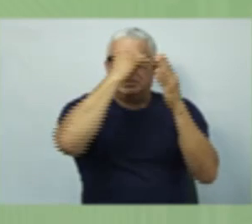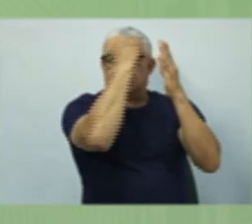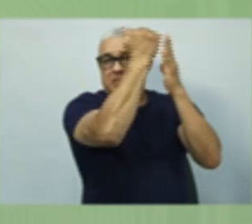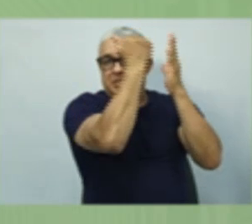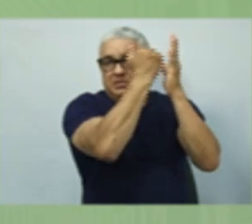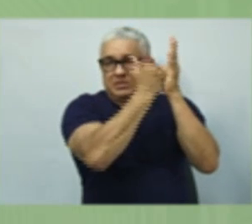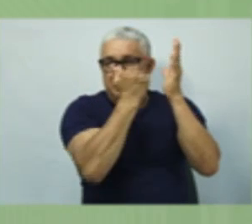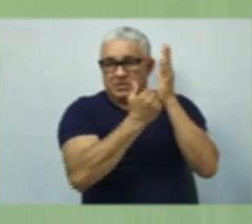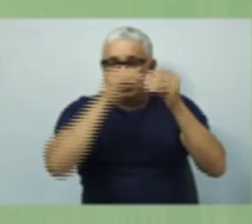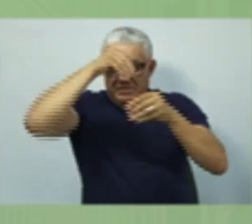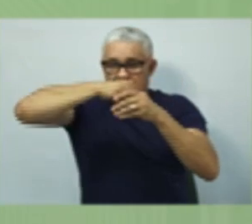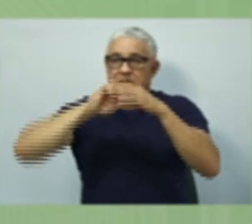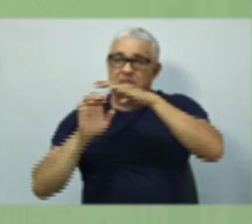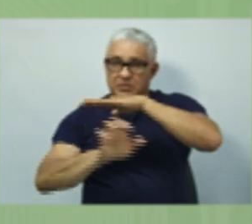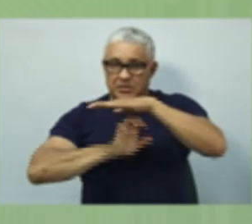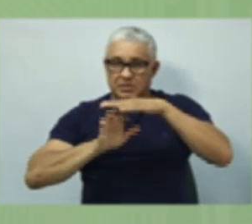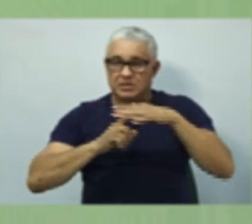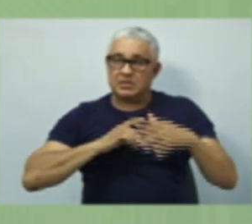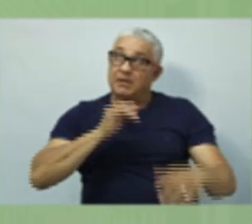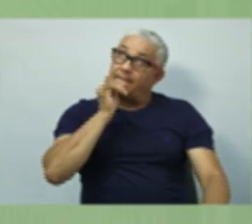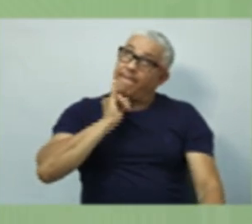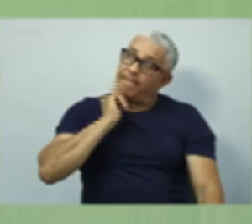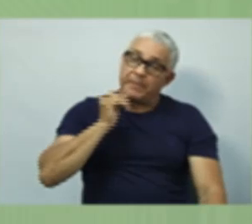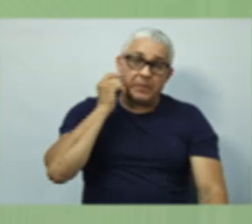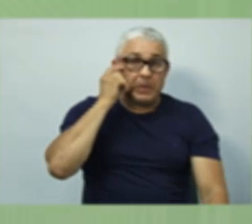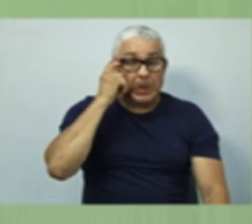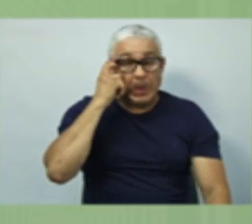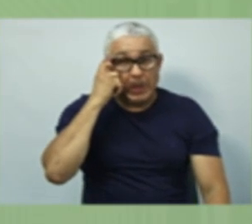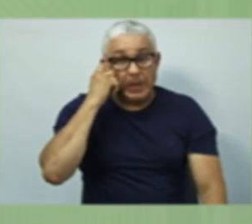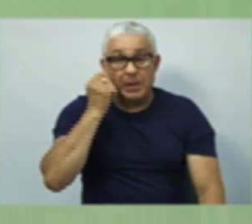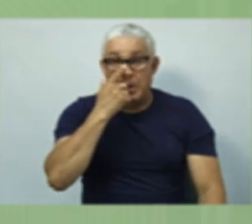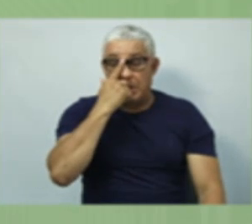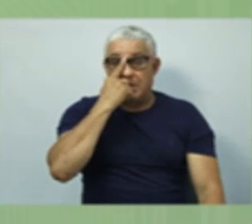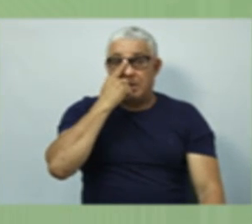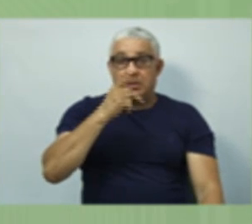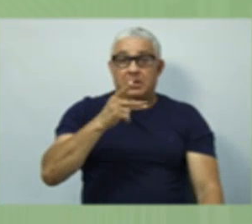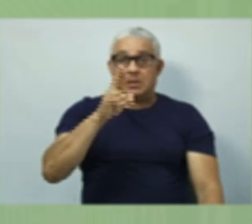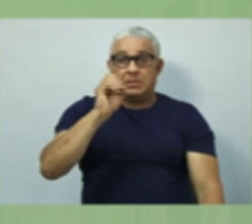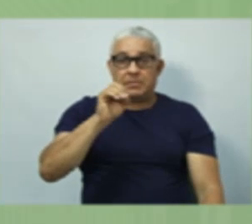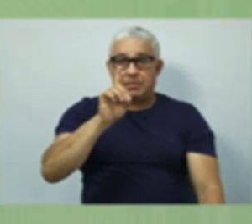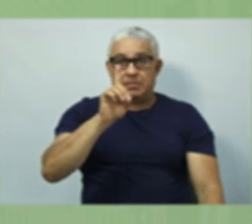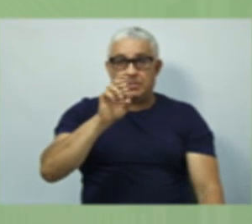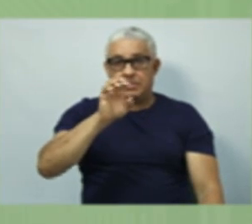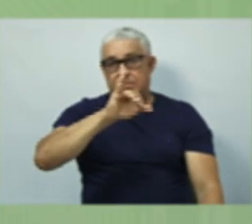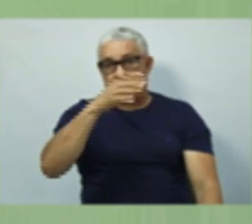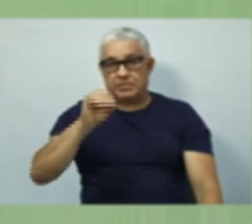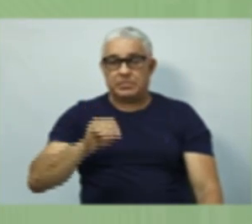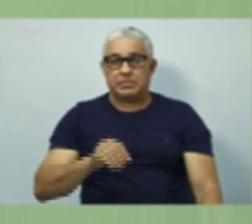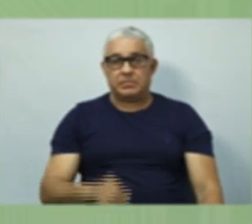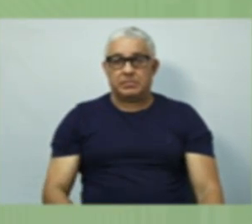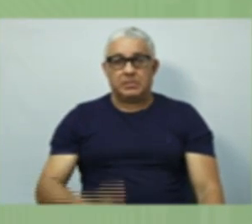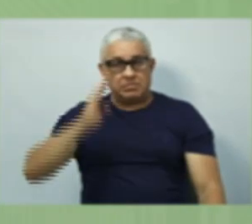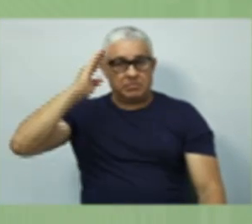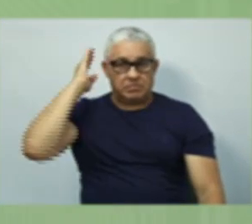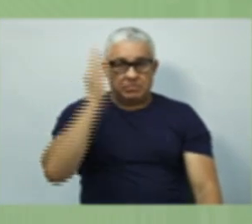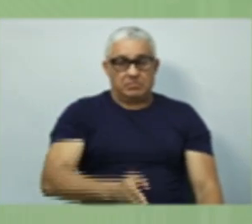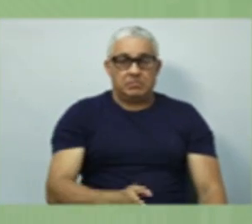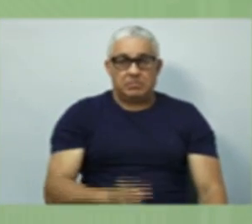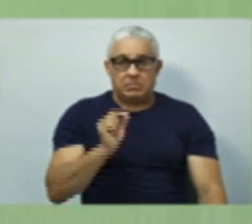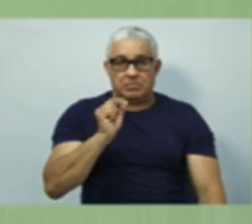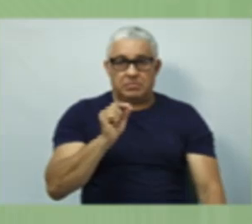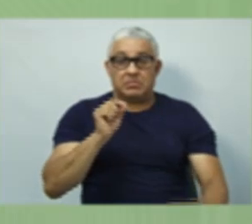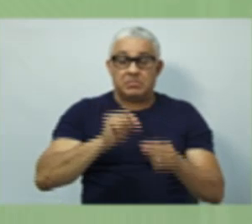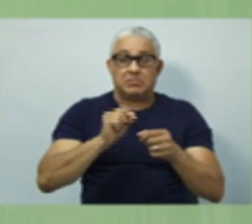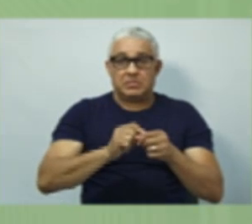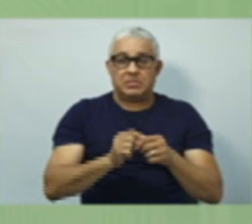de uma organização. Por exemplo, aí começando pela produção, que a principal atividade é gerar